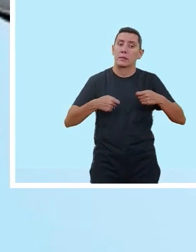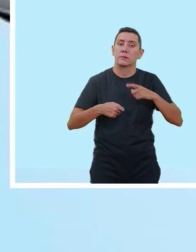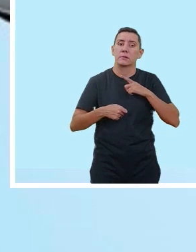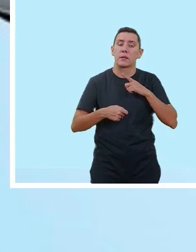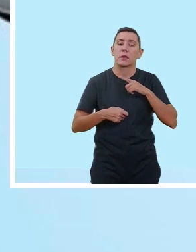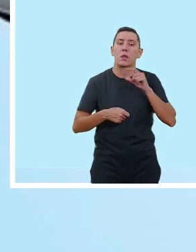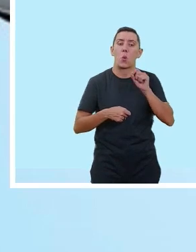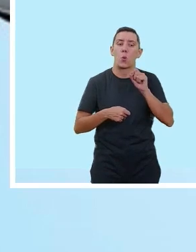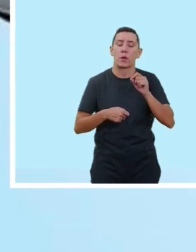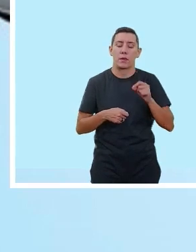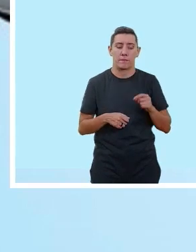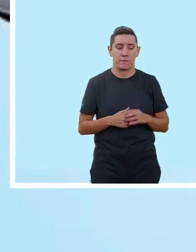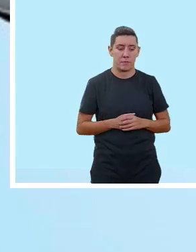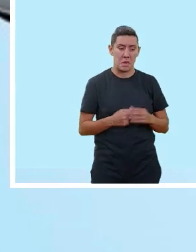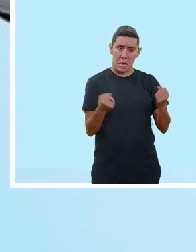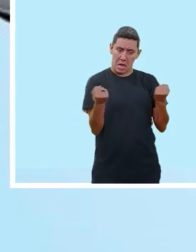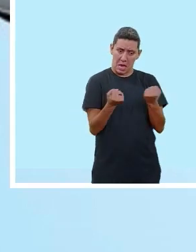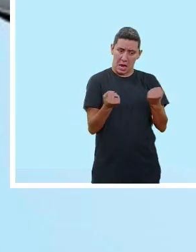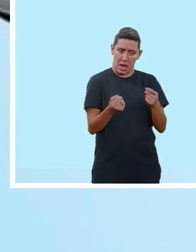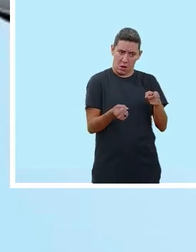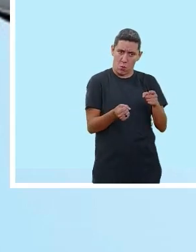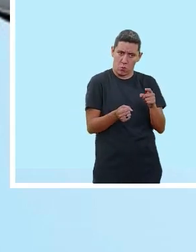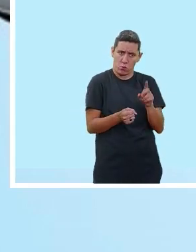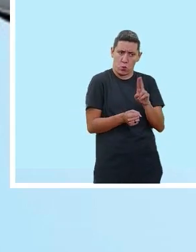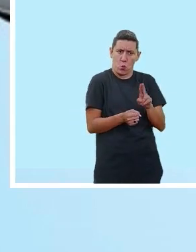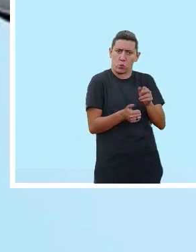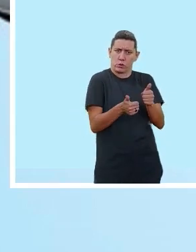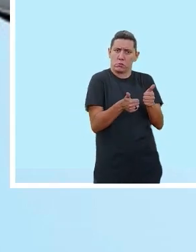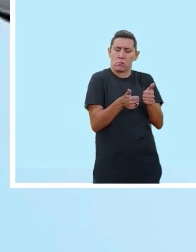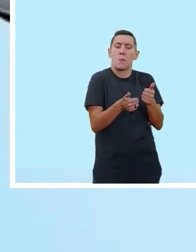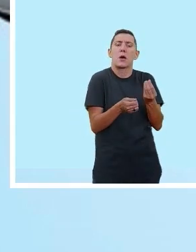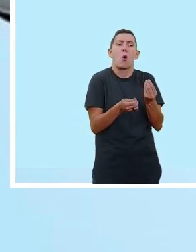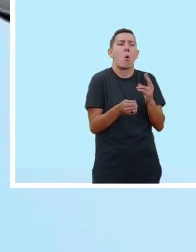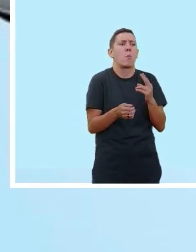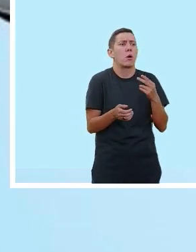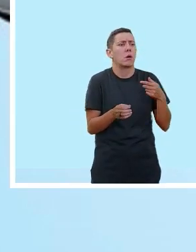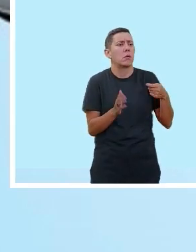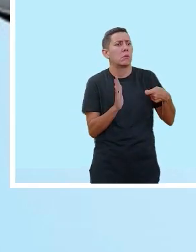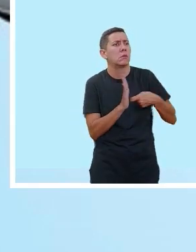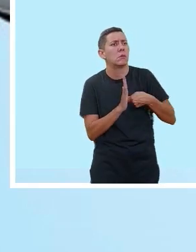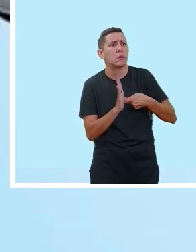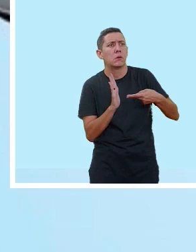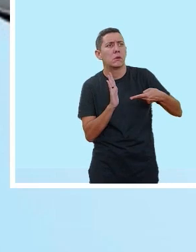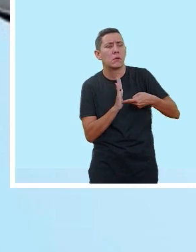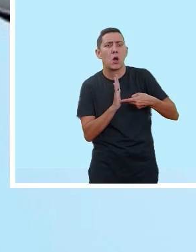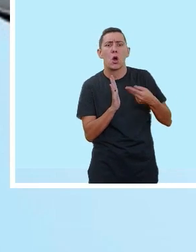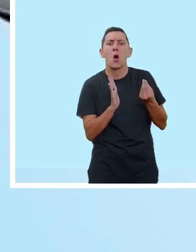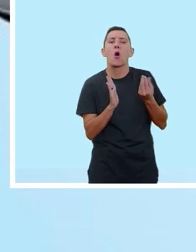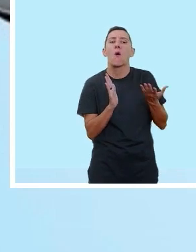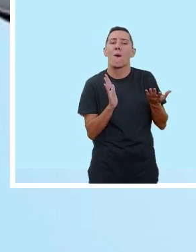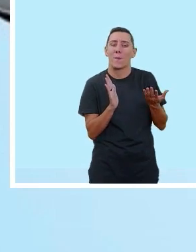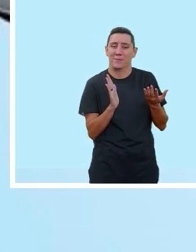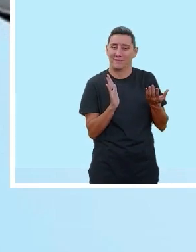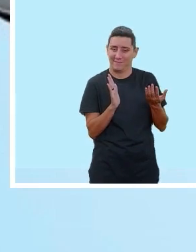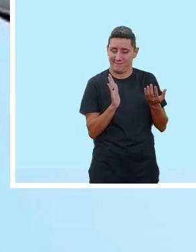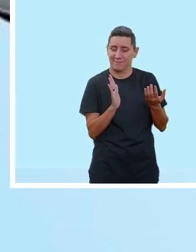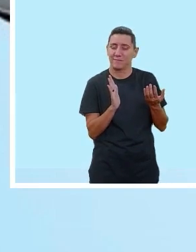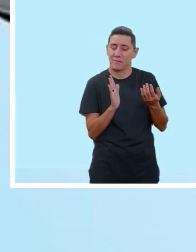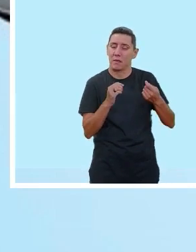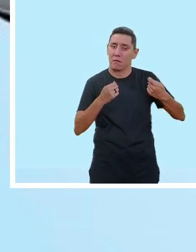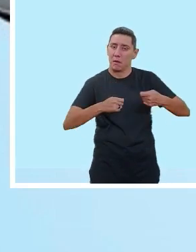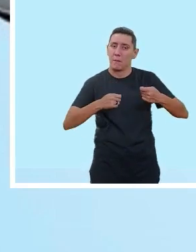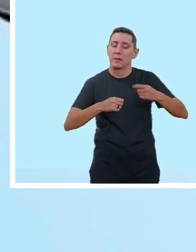do recarregamento, né? Então, você precisa... Aqui um exemplo prático, né, de uma estação de carregamento, né, rápido e seguro,